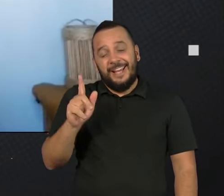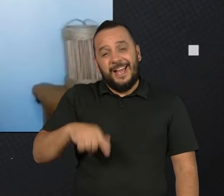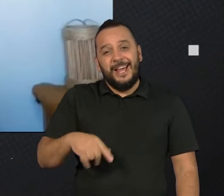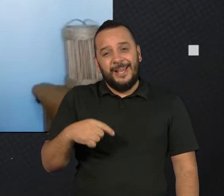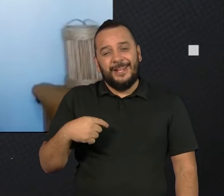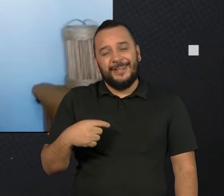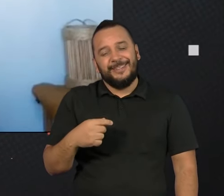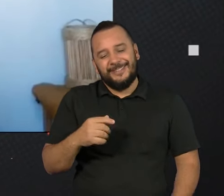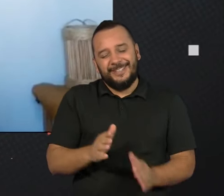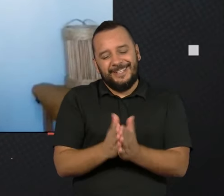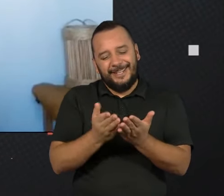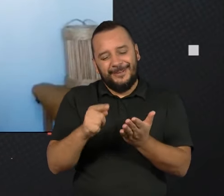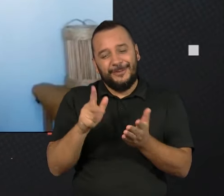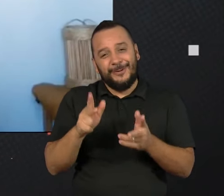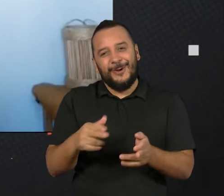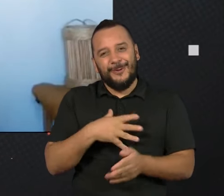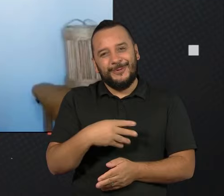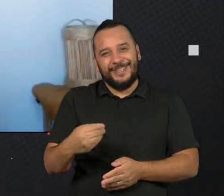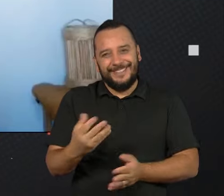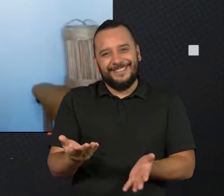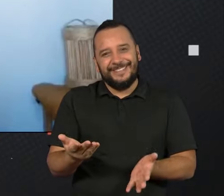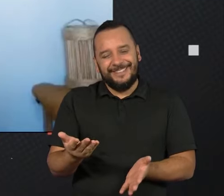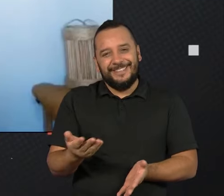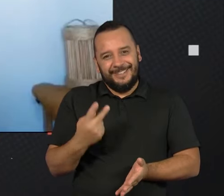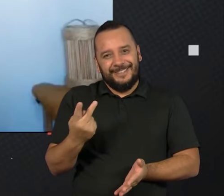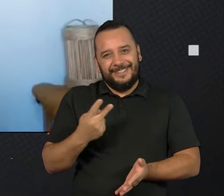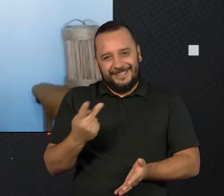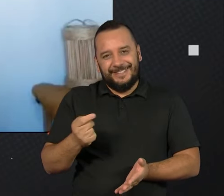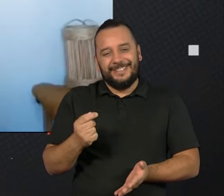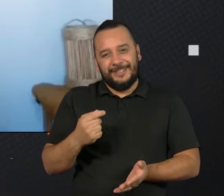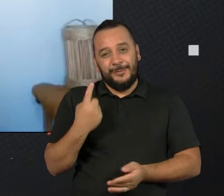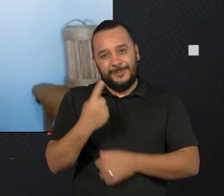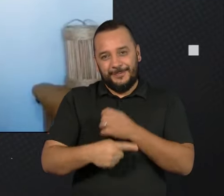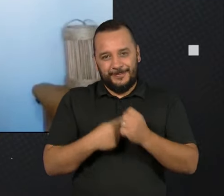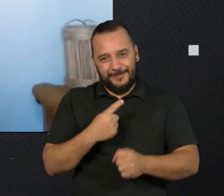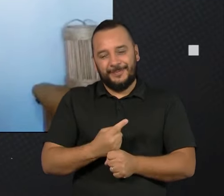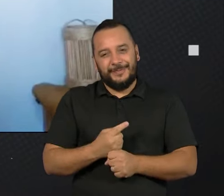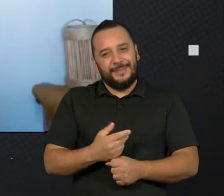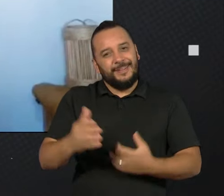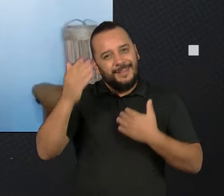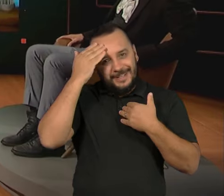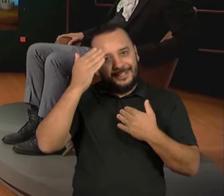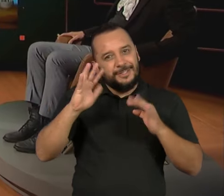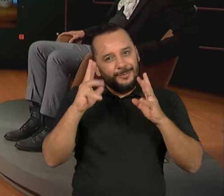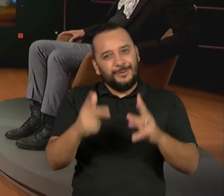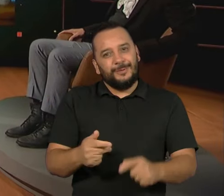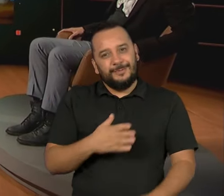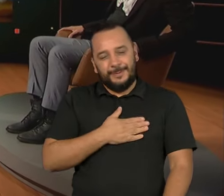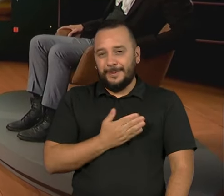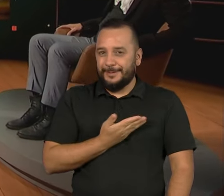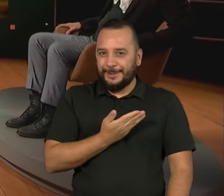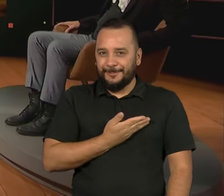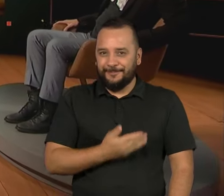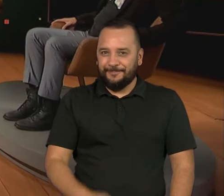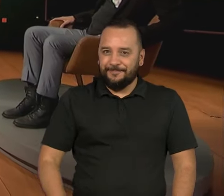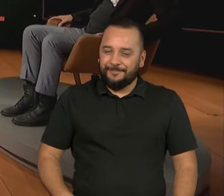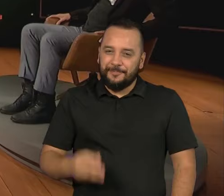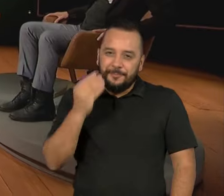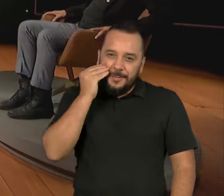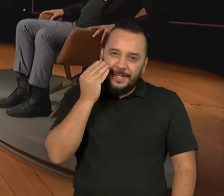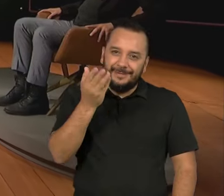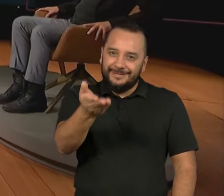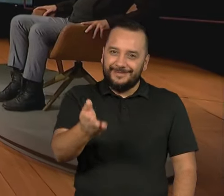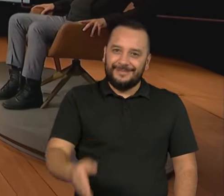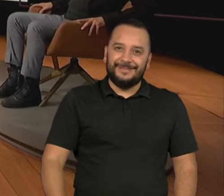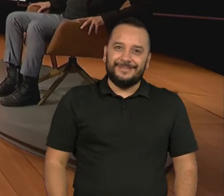ano, e vida longa Dandara, e gratidão por tudo, meu amigo. Beijo grande.